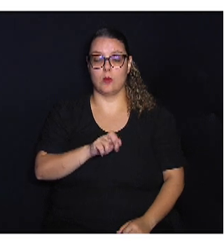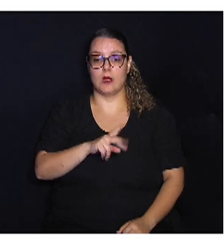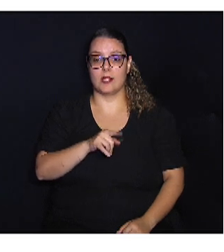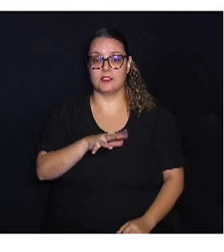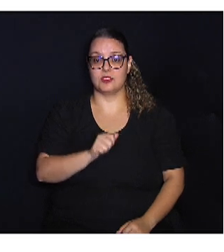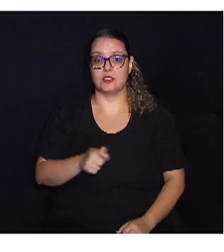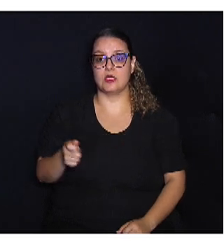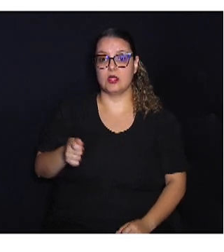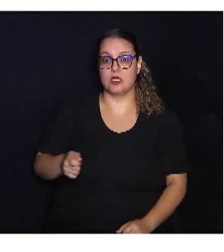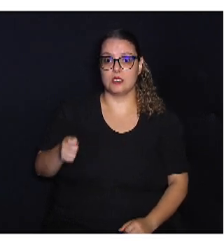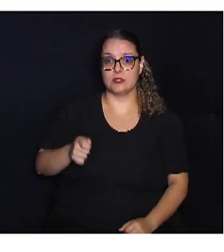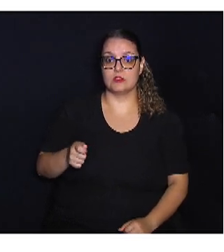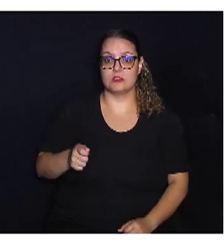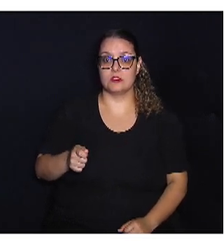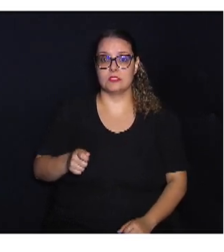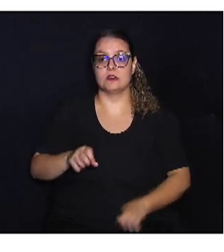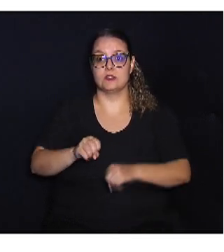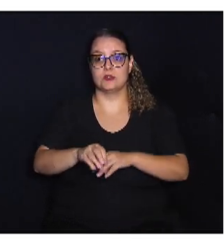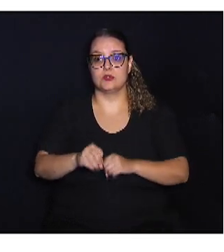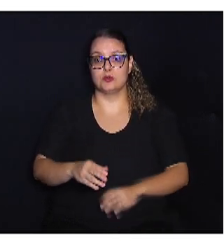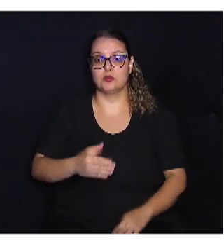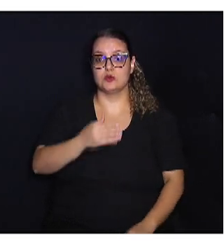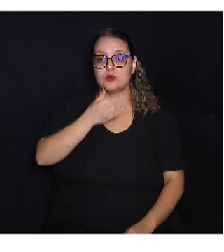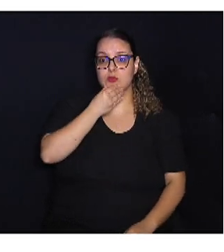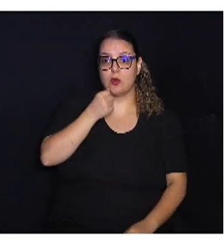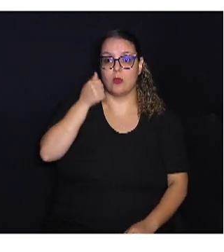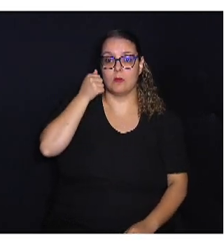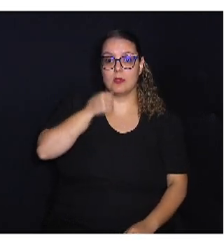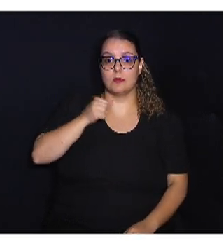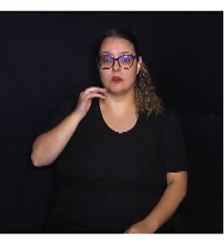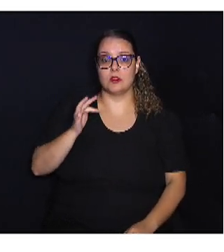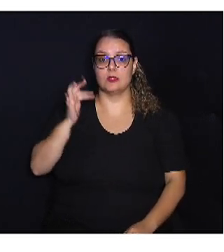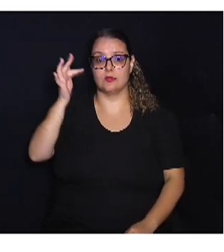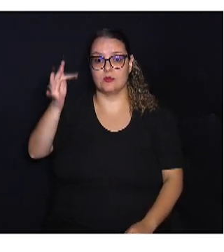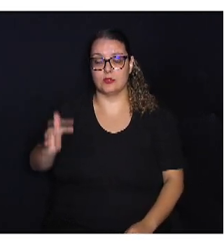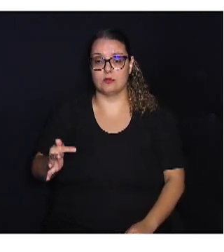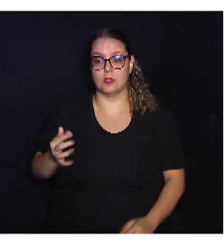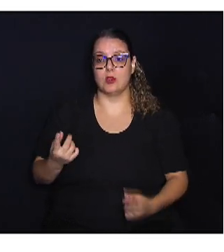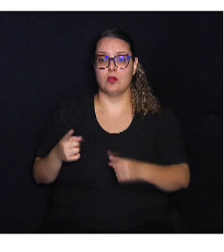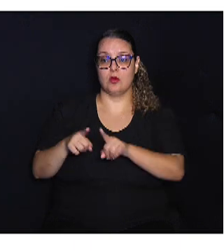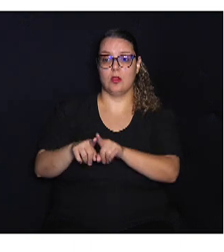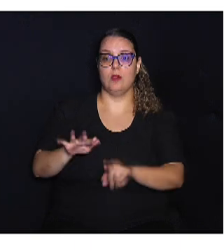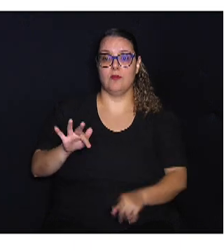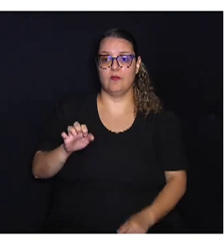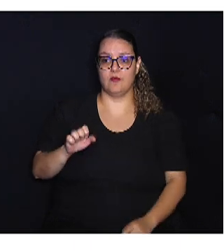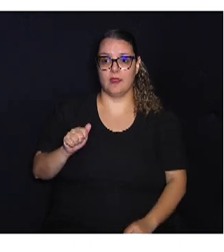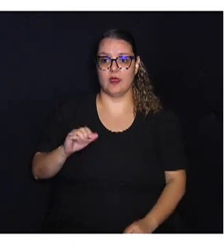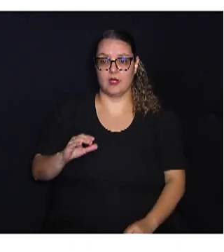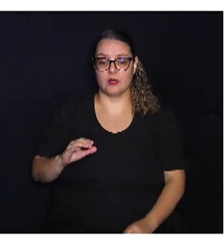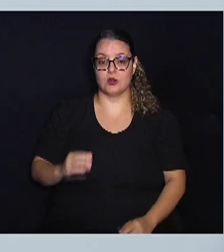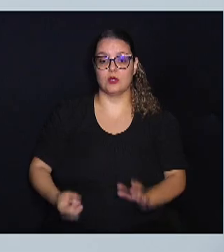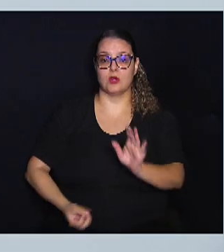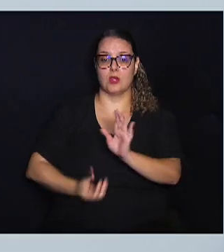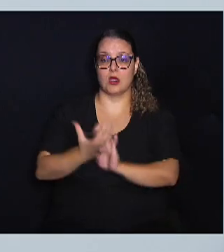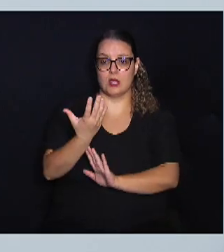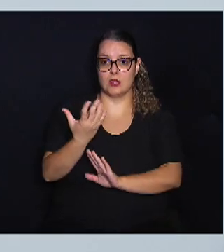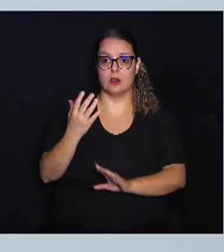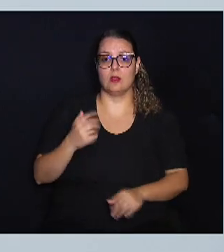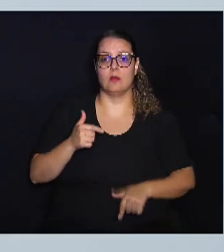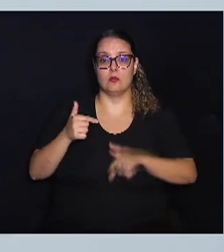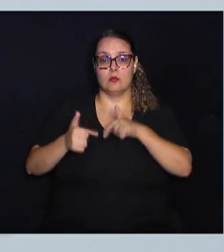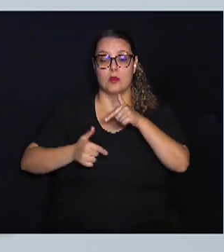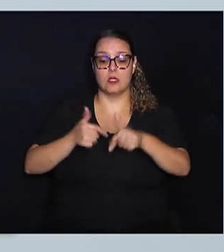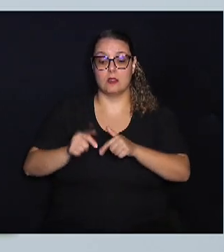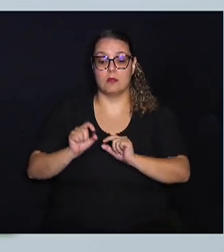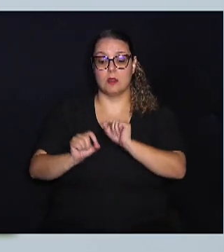Educação do Homem de Amanhã, desde 2018, em parceria com a Fundação FEAC, surgiu para trabalhar a pessoa